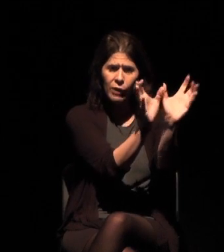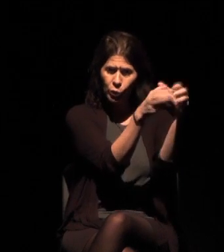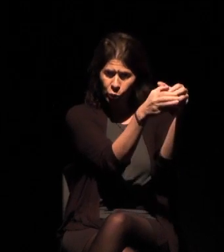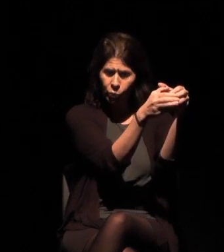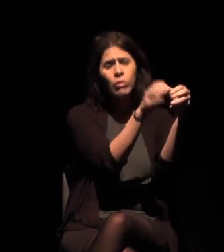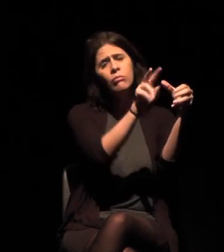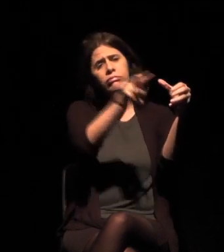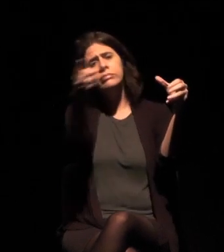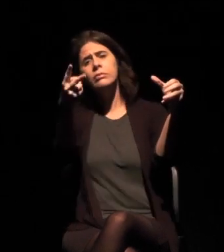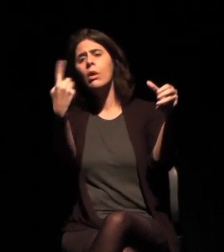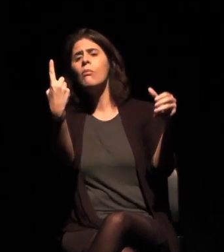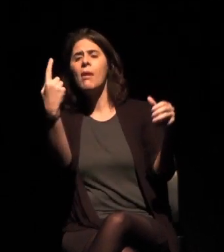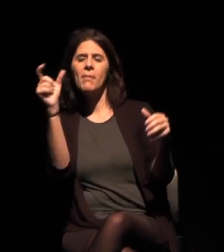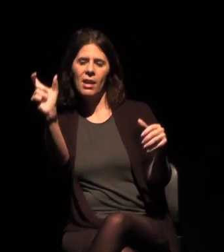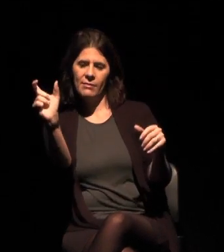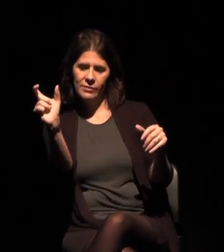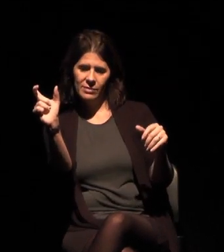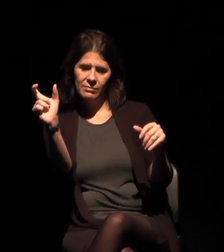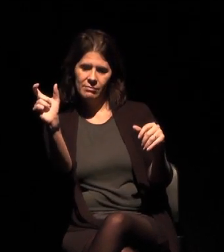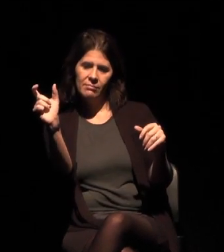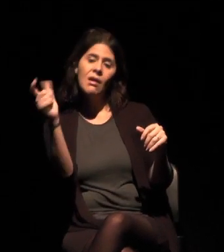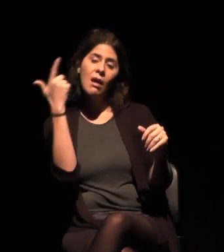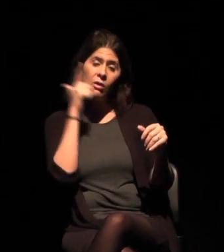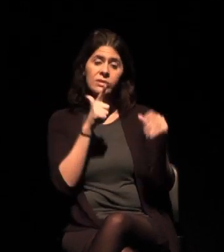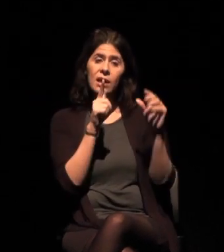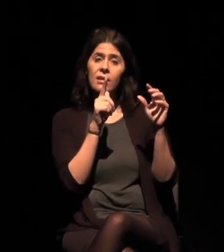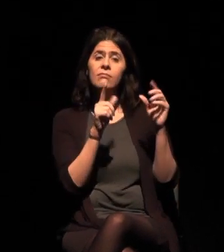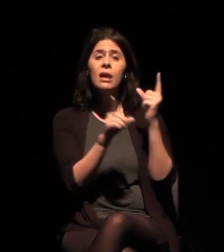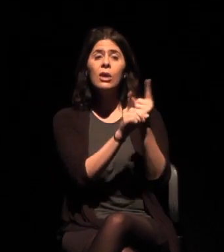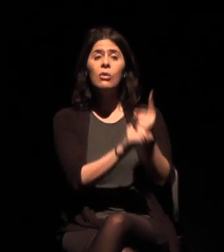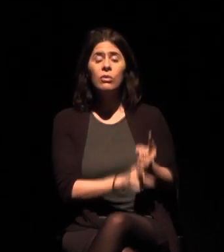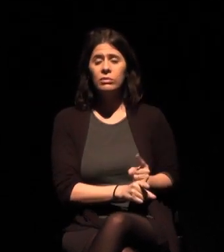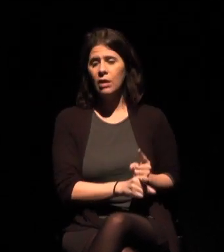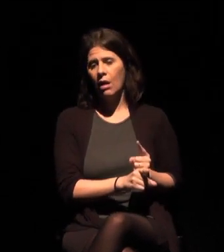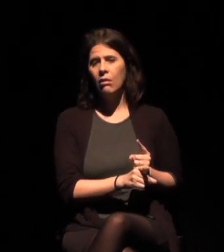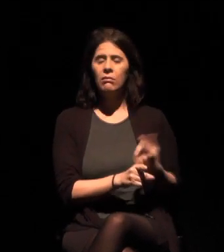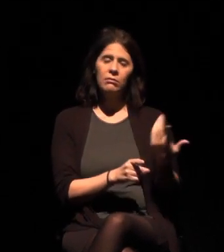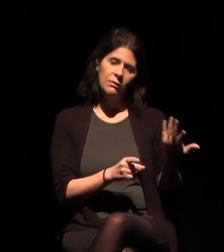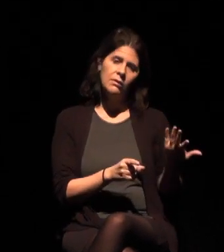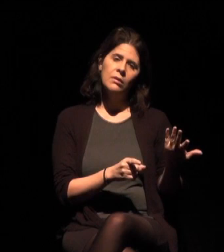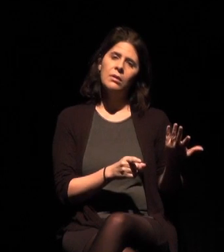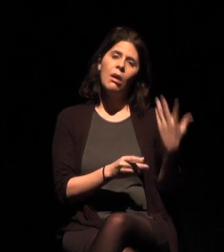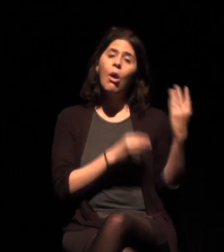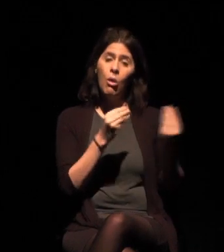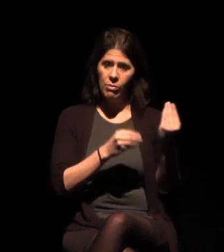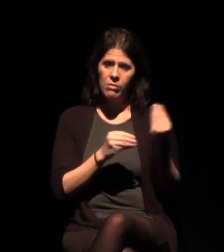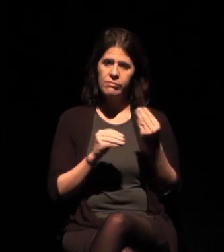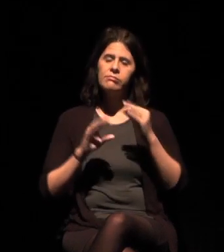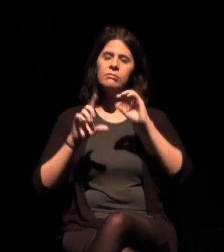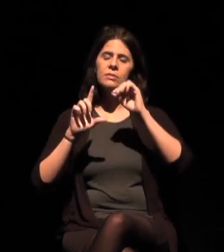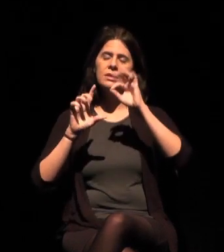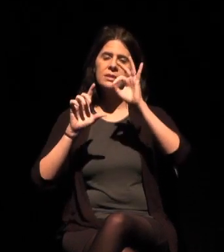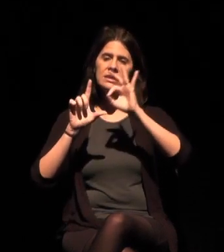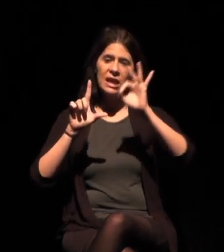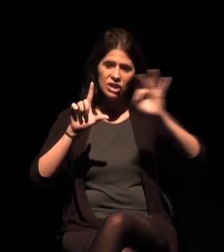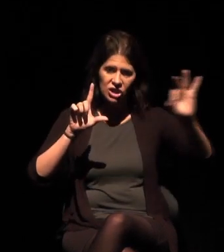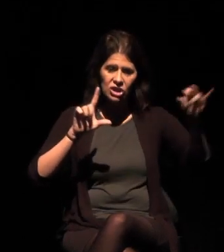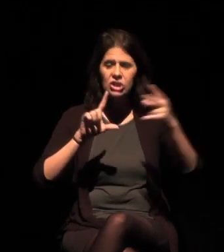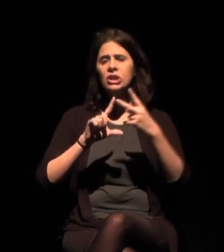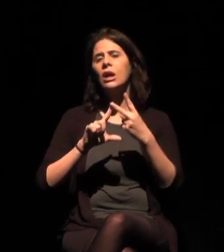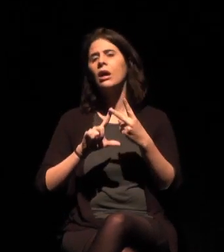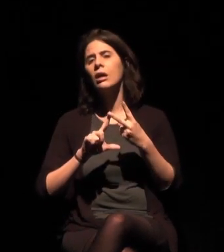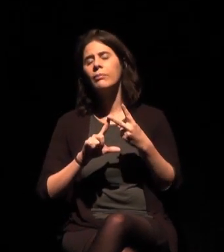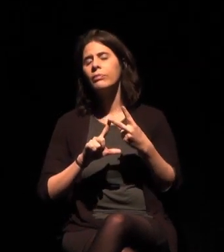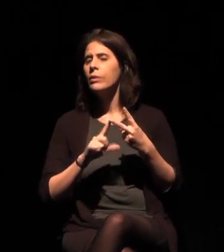assim que funciona esse mapeamento pode ser estatístico esse mapeamento pode ser um bom mapeamento baseado em redes neurais